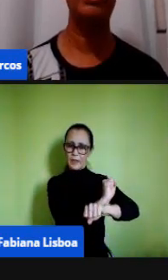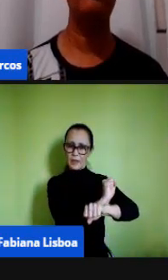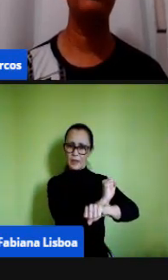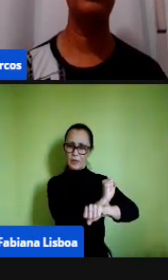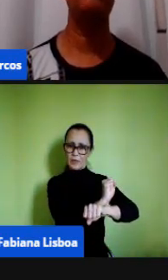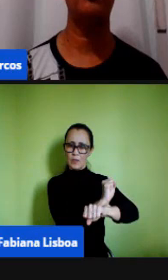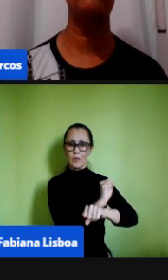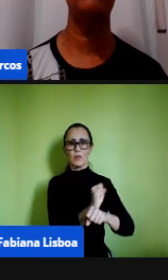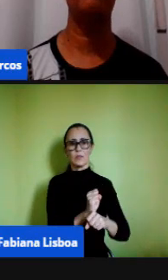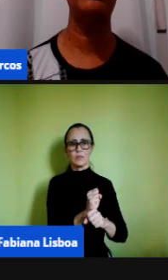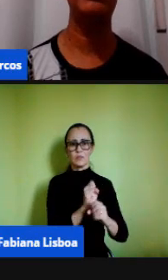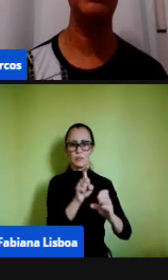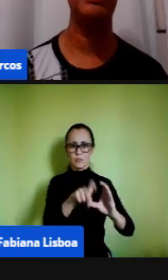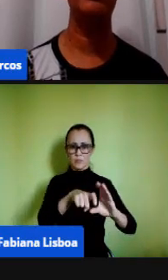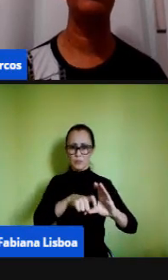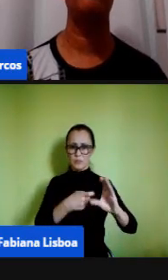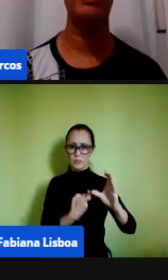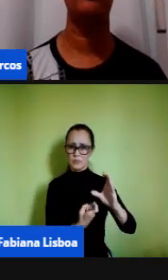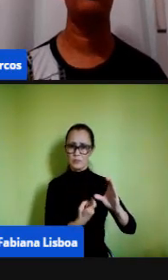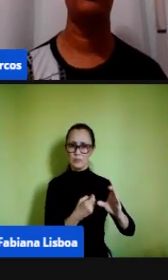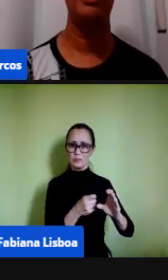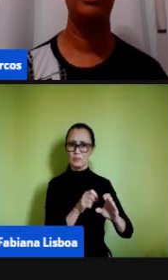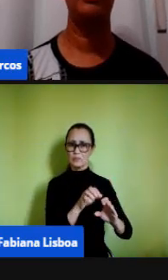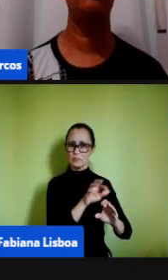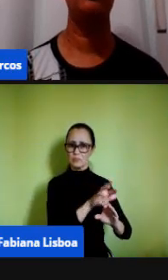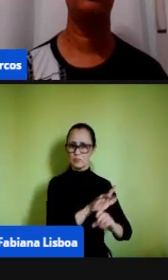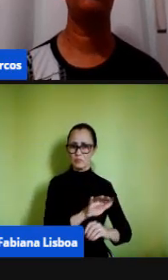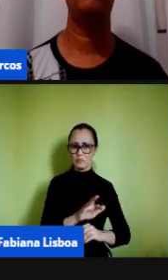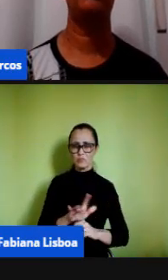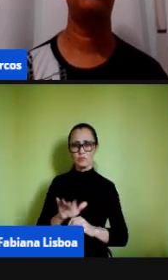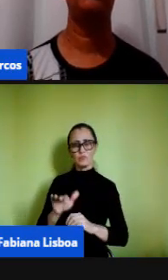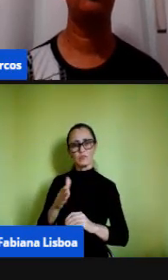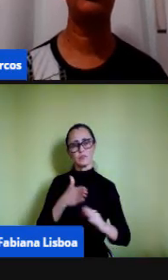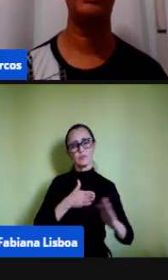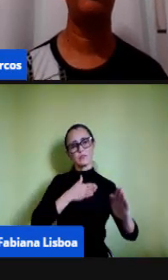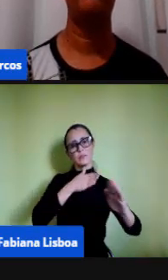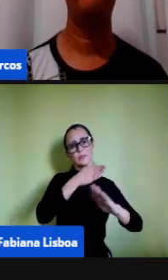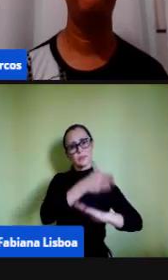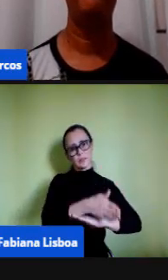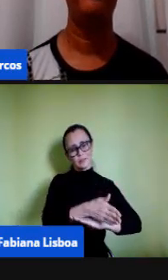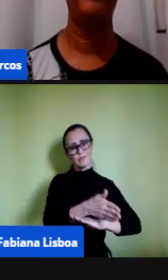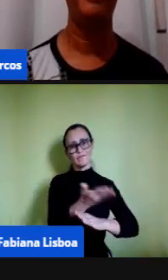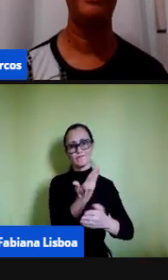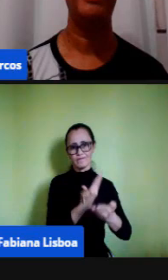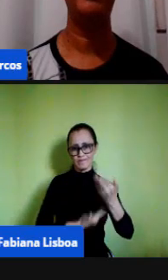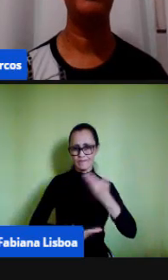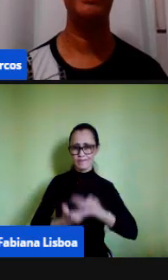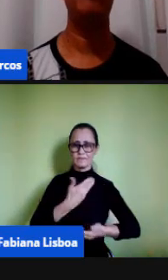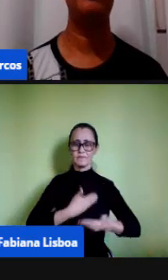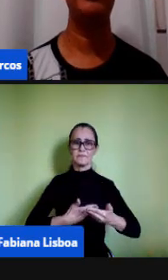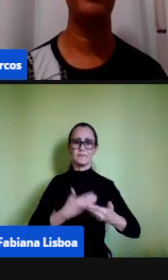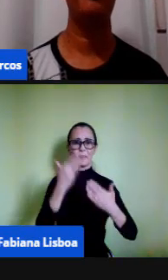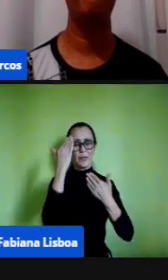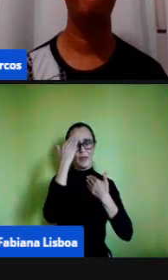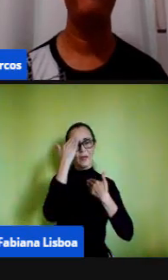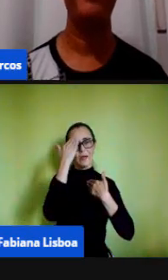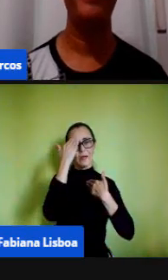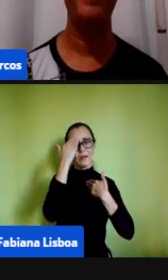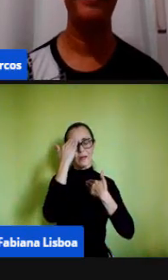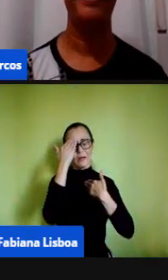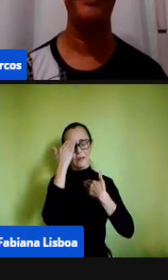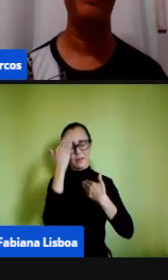link para que vocês possam, então, acessar esse espaço e aonde nós podemos trocar. Agradecemos,